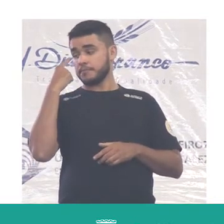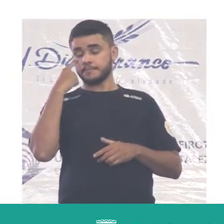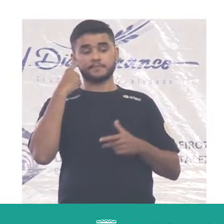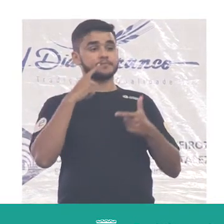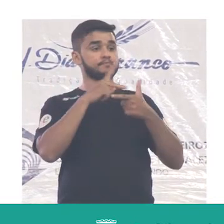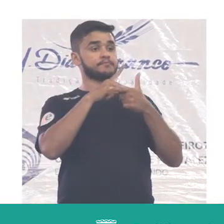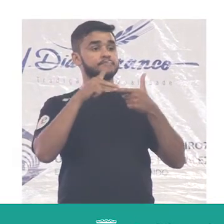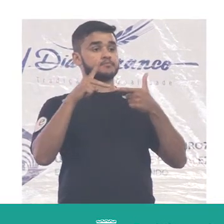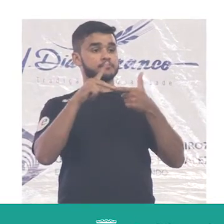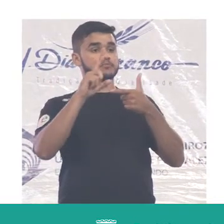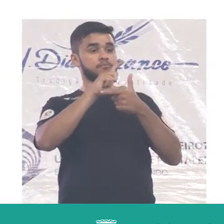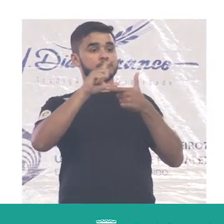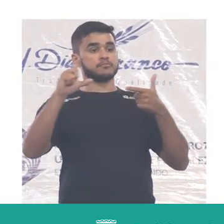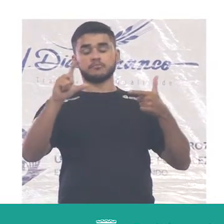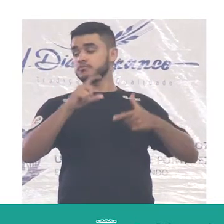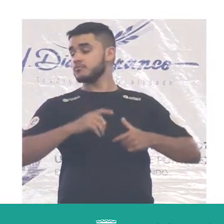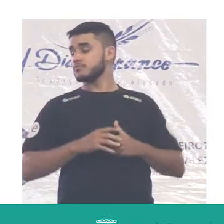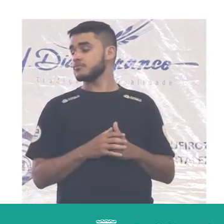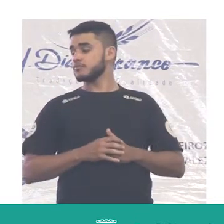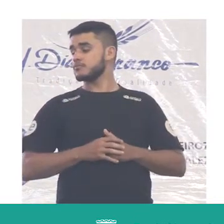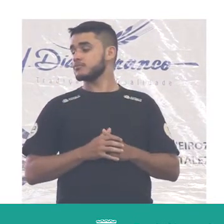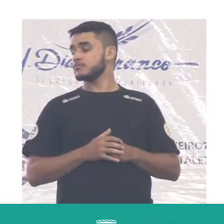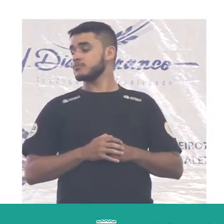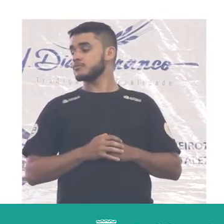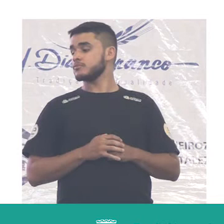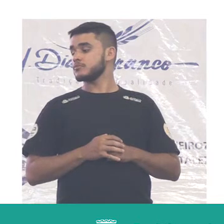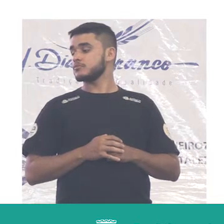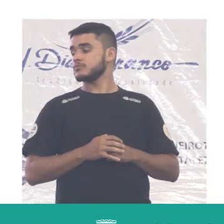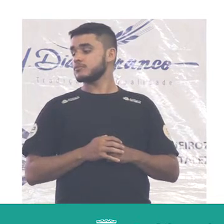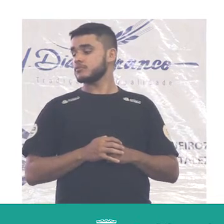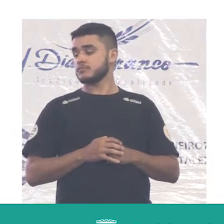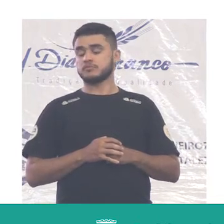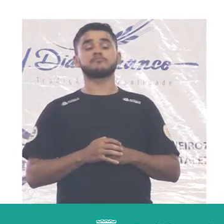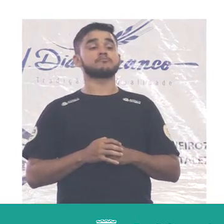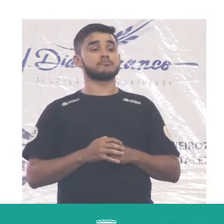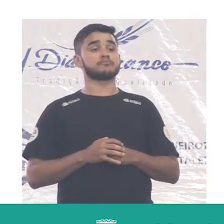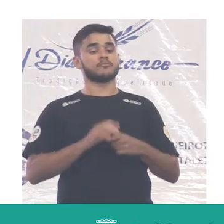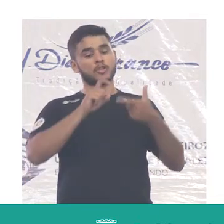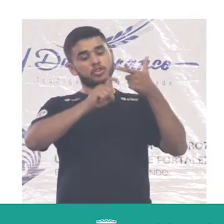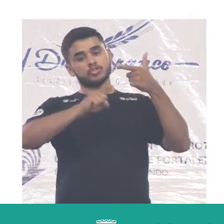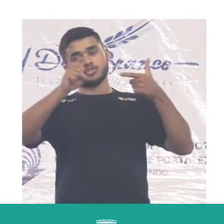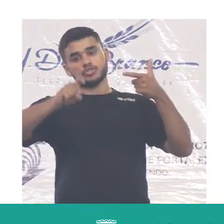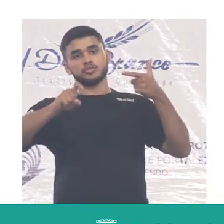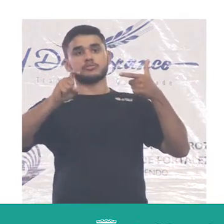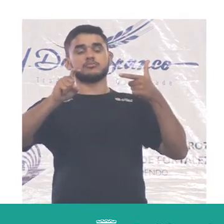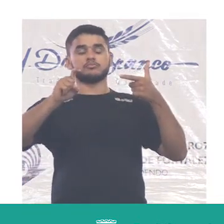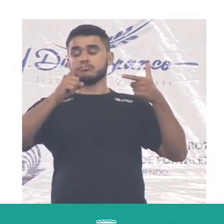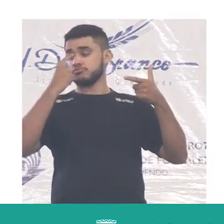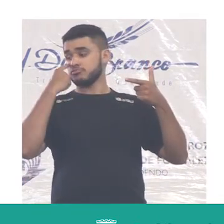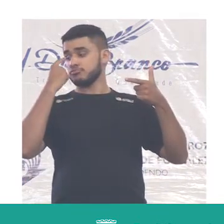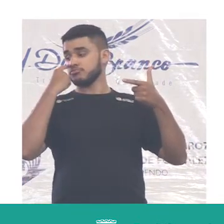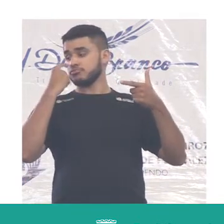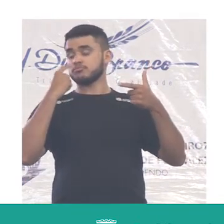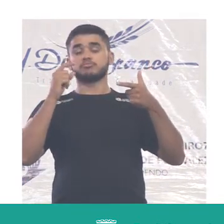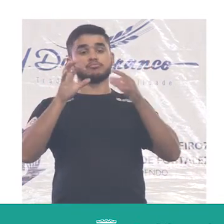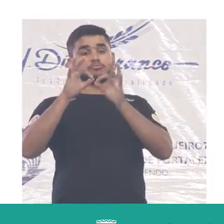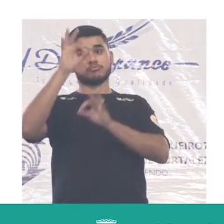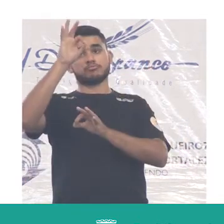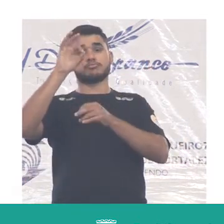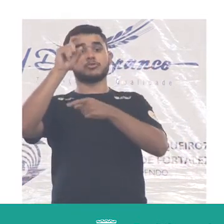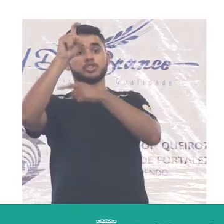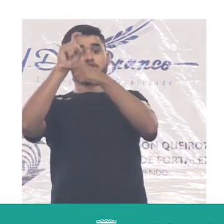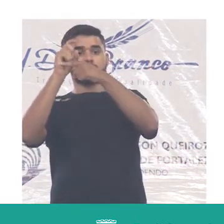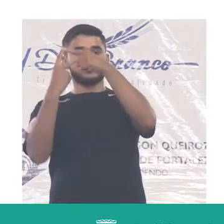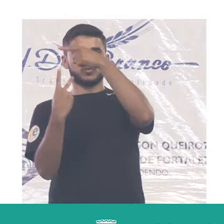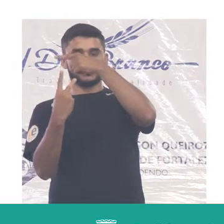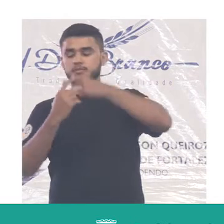X e a altura é quanto? X sobre 2. X e a altura é quanto? X sobre 2. O